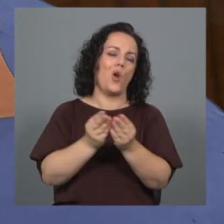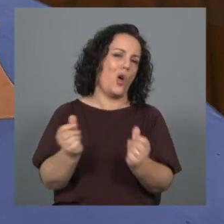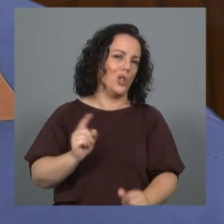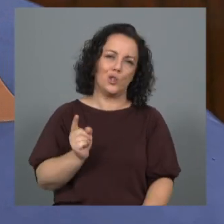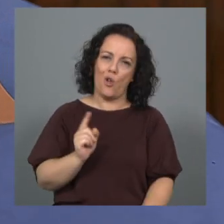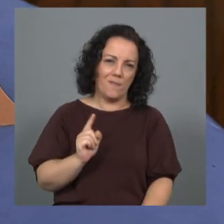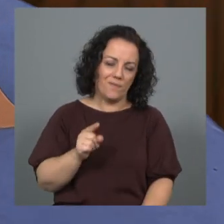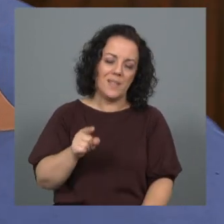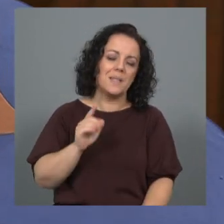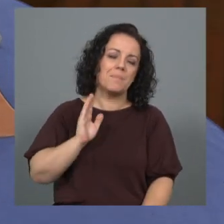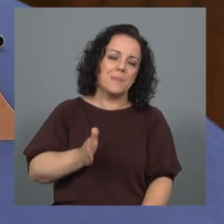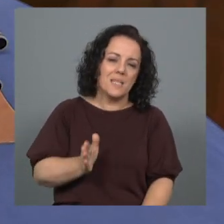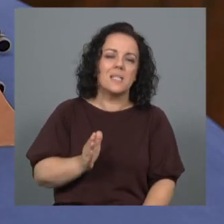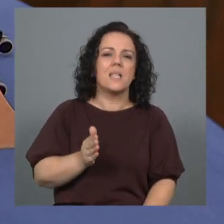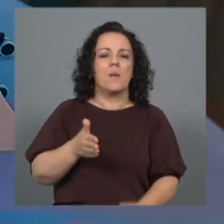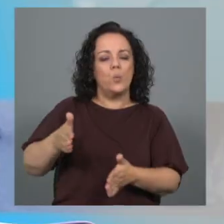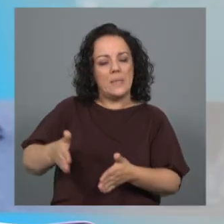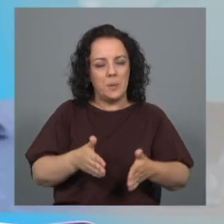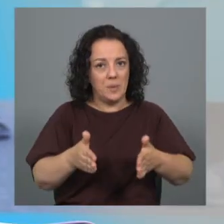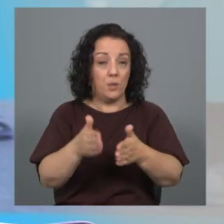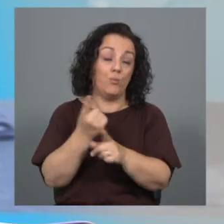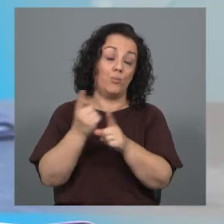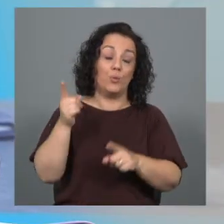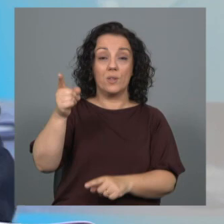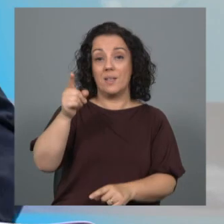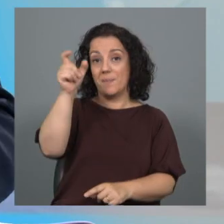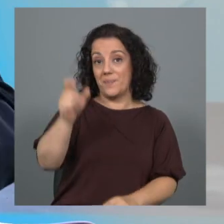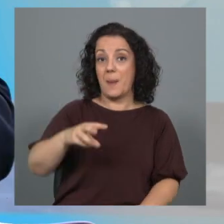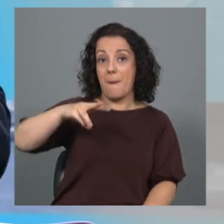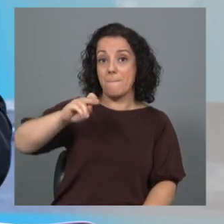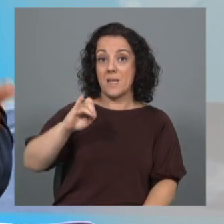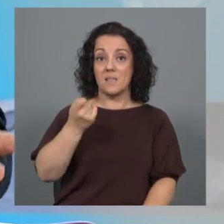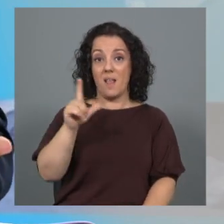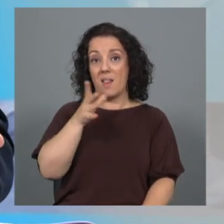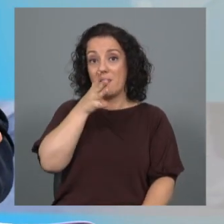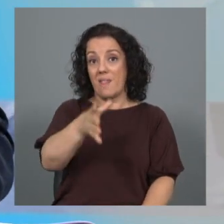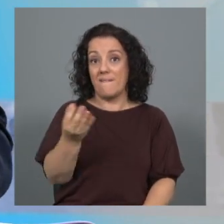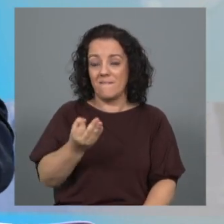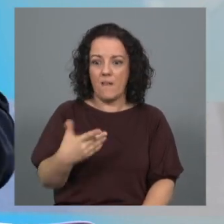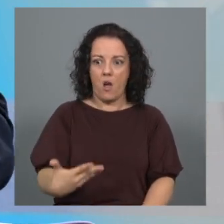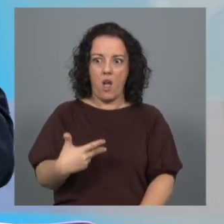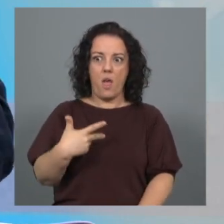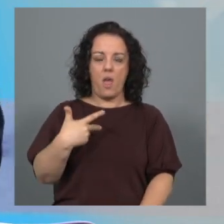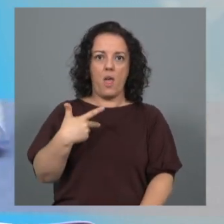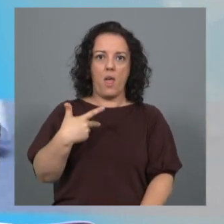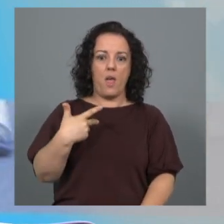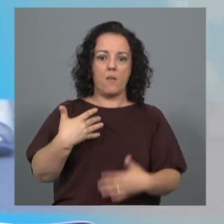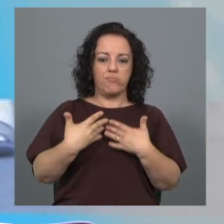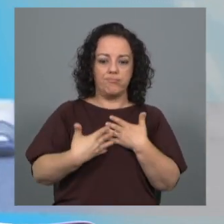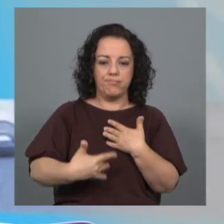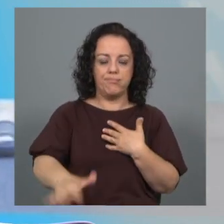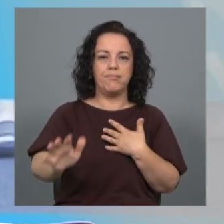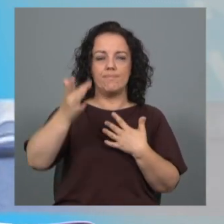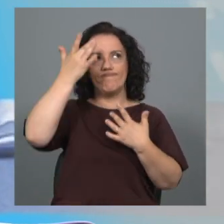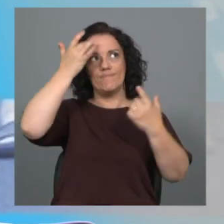aqui um caminho, e por isso o Marcial dizia, o memorando, é sobretudo se quisermos um grande chapéu de entendimento, onde depois acontecerão